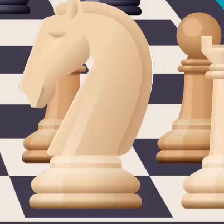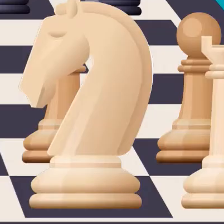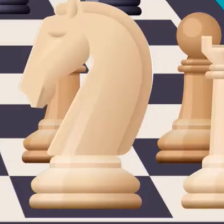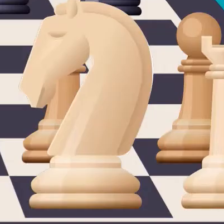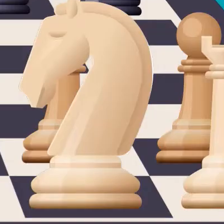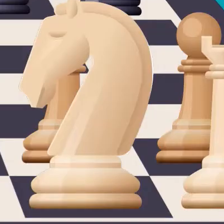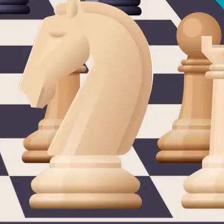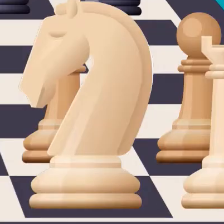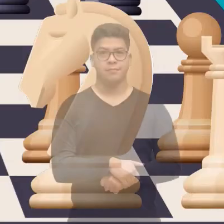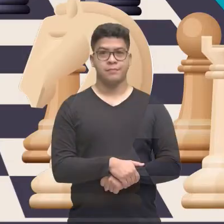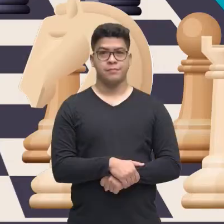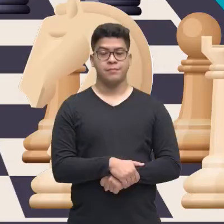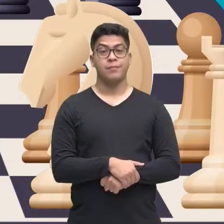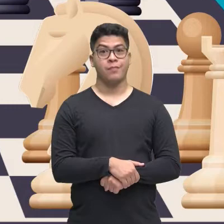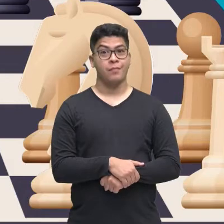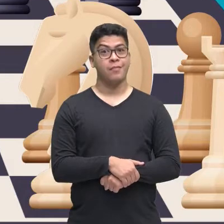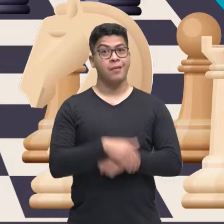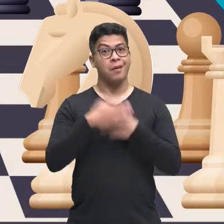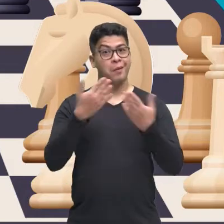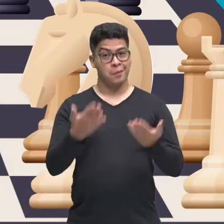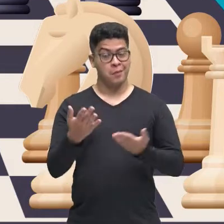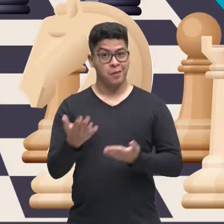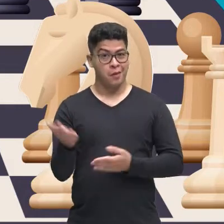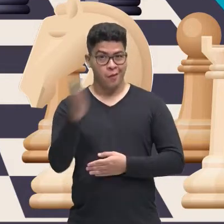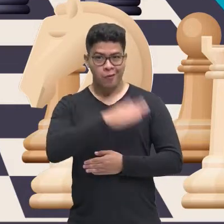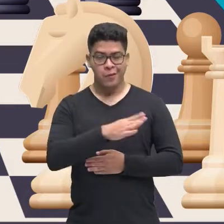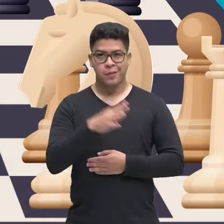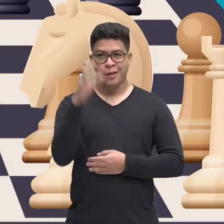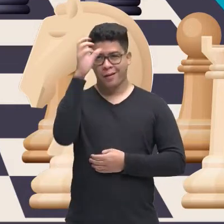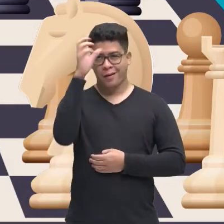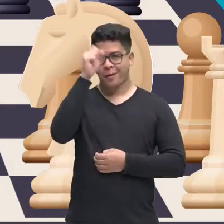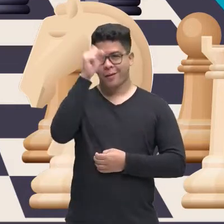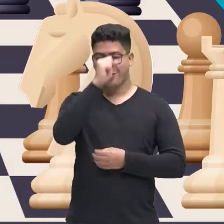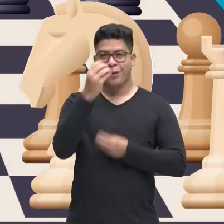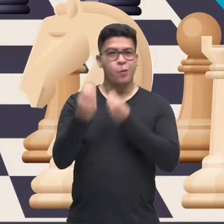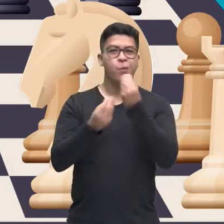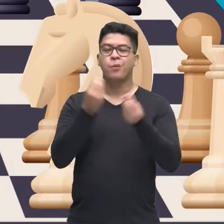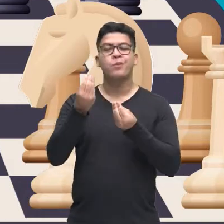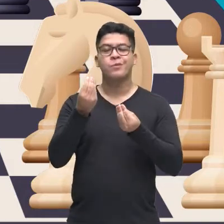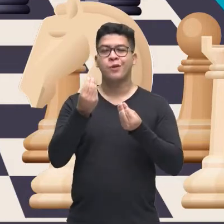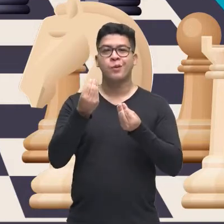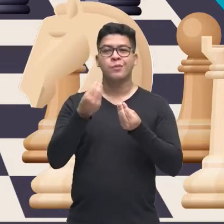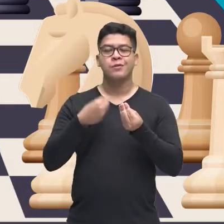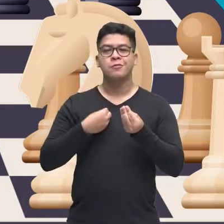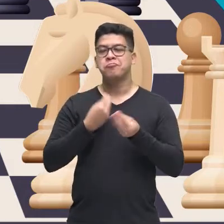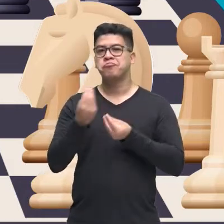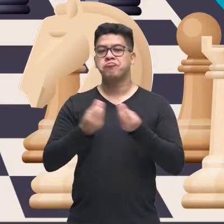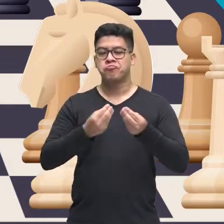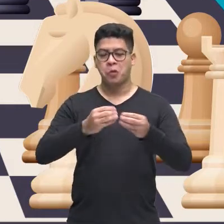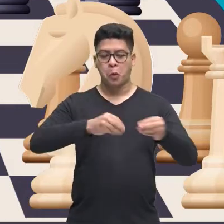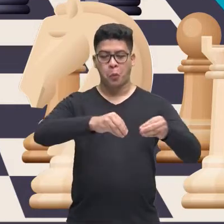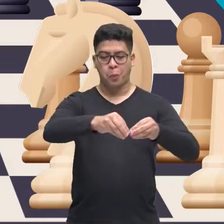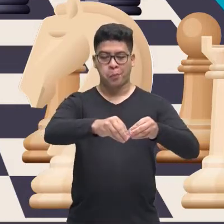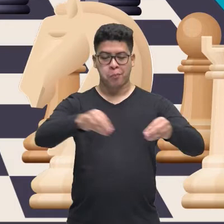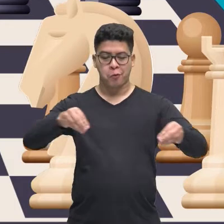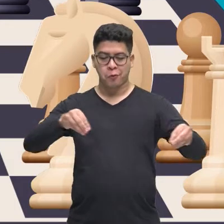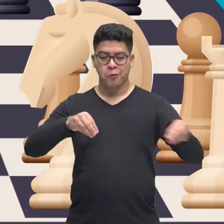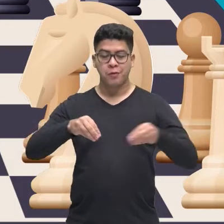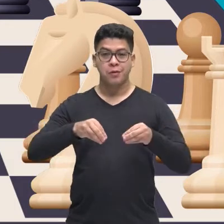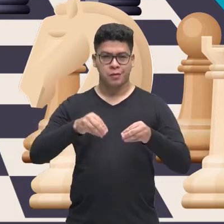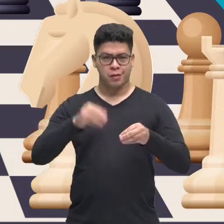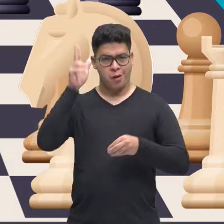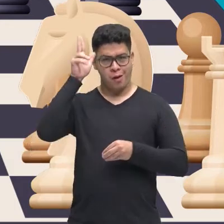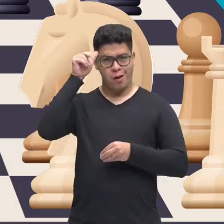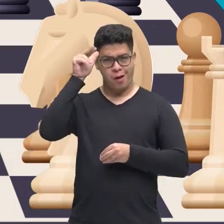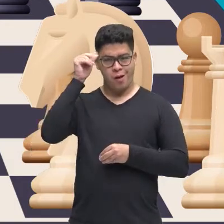é muito bem vamos lá então aprender um pouquinho a respeito do xadrez então diabo e cerne aqui o nosso